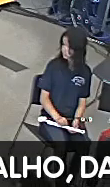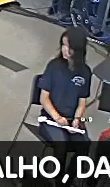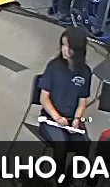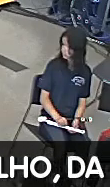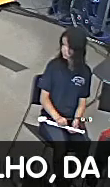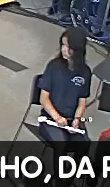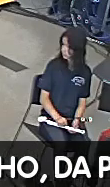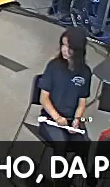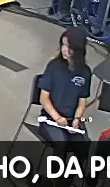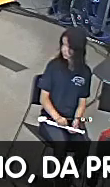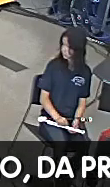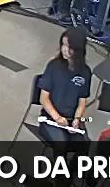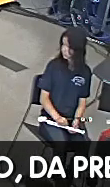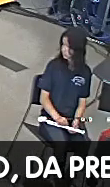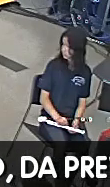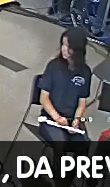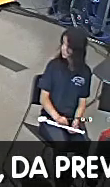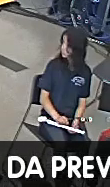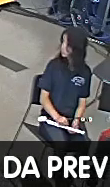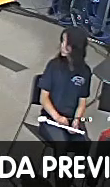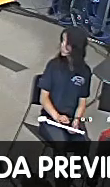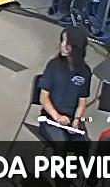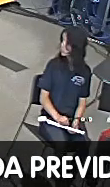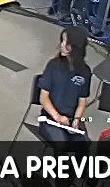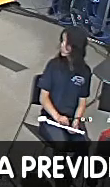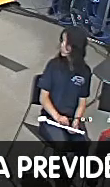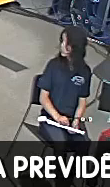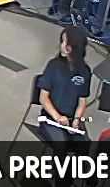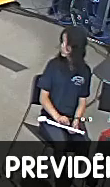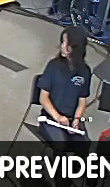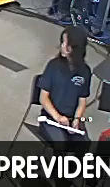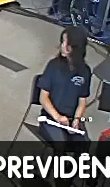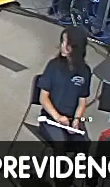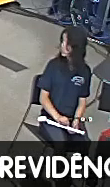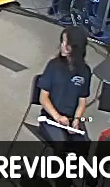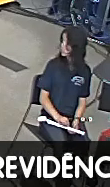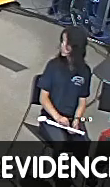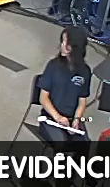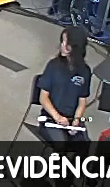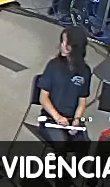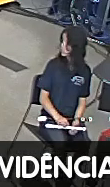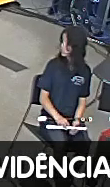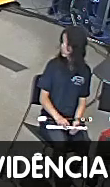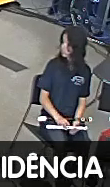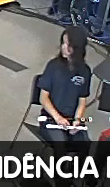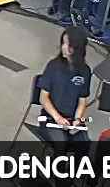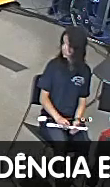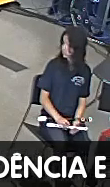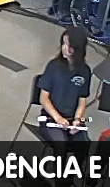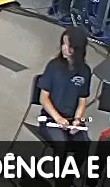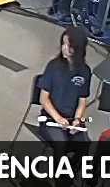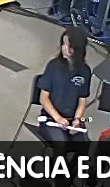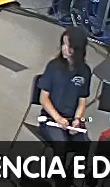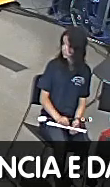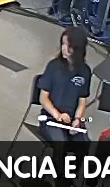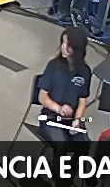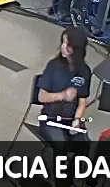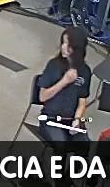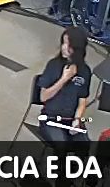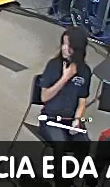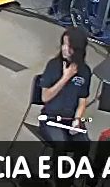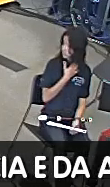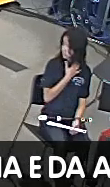idosos, sem distinção de sexo, gênero, opção sexual, idade,